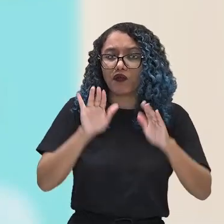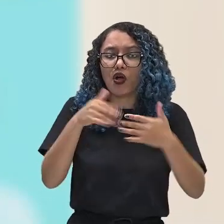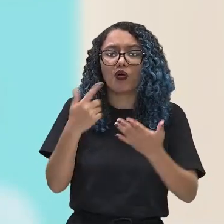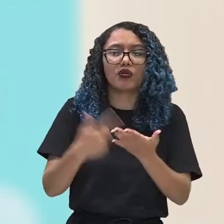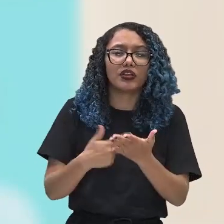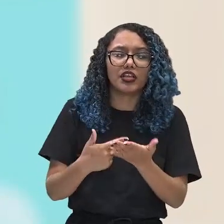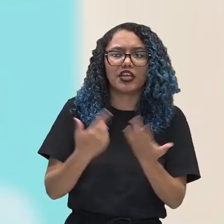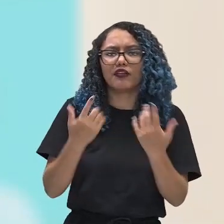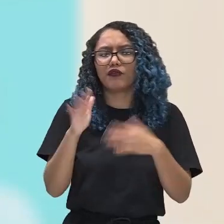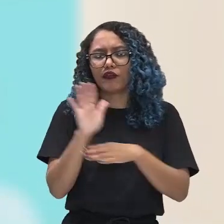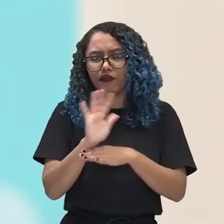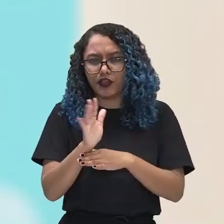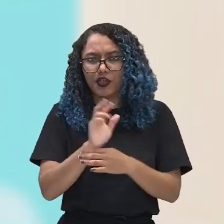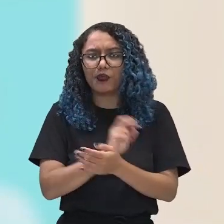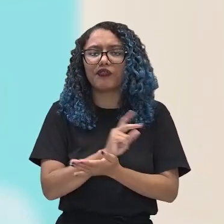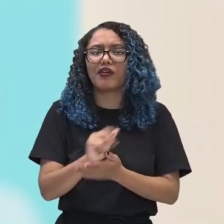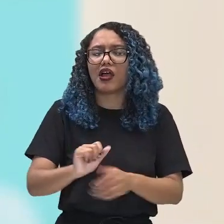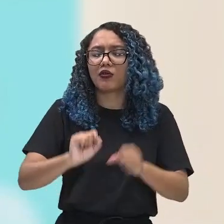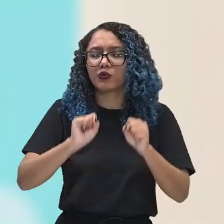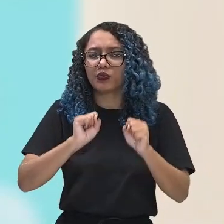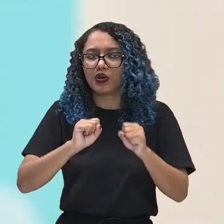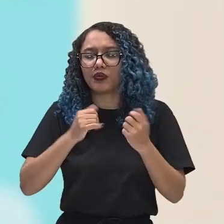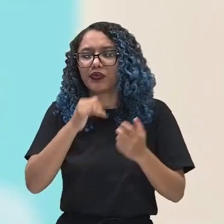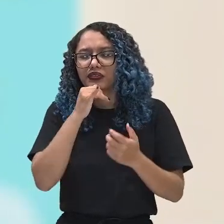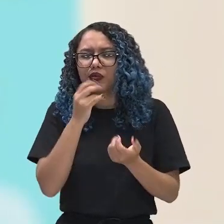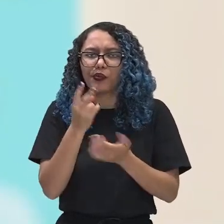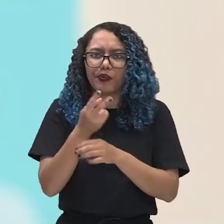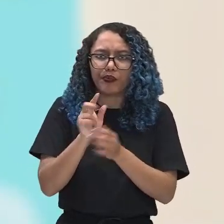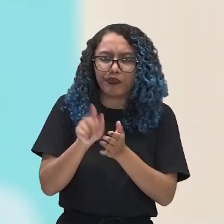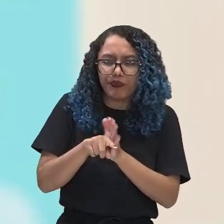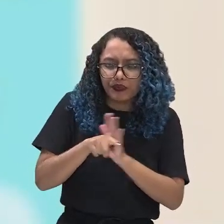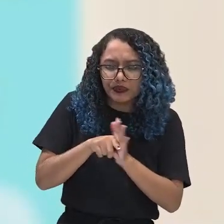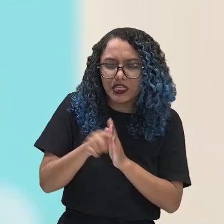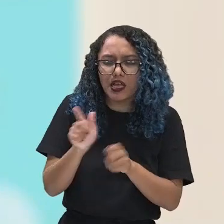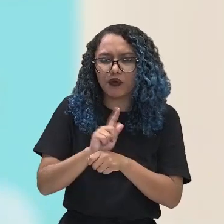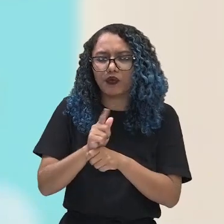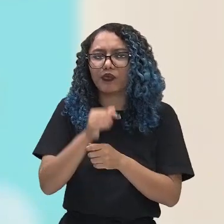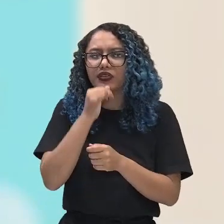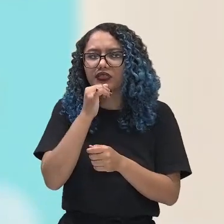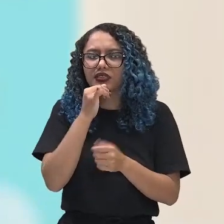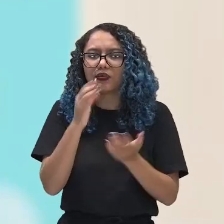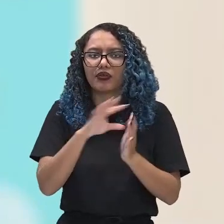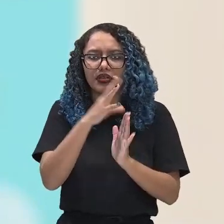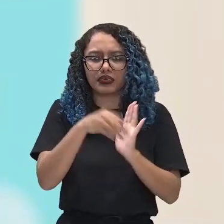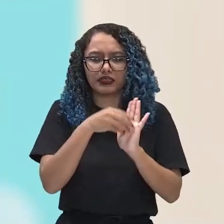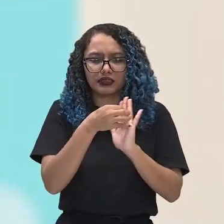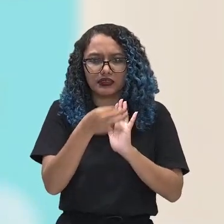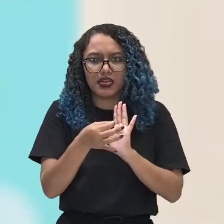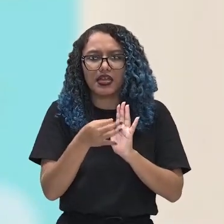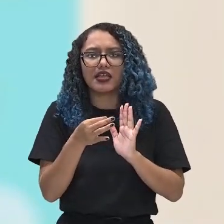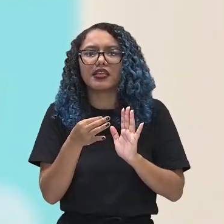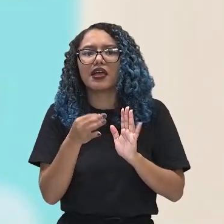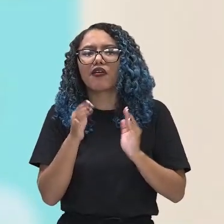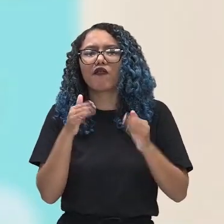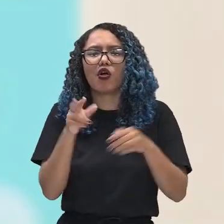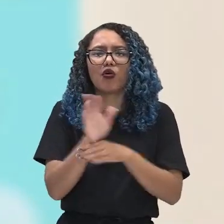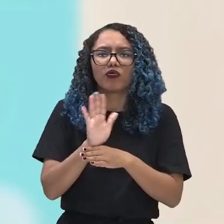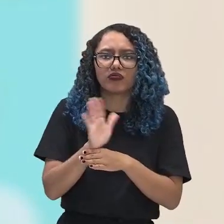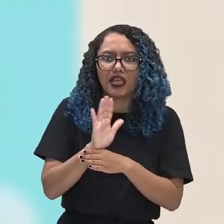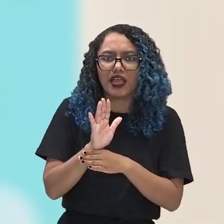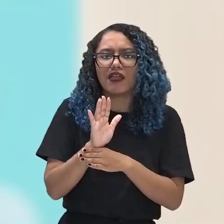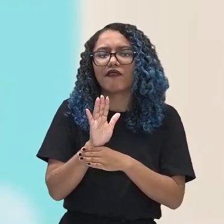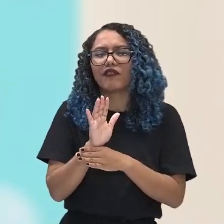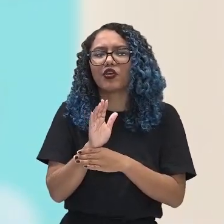que se vocês procurarem, por exemplo, no Google, não é? Resenha sobre o filme tal. Aí aparece